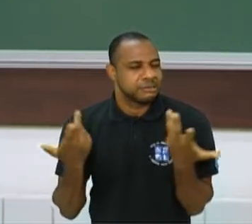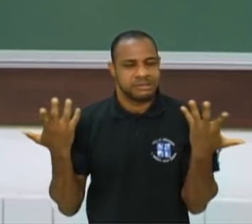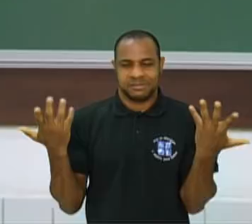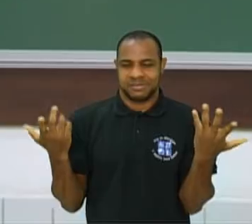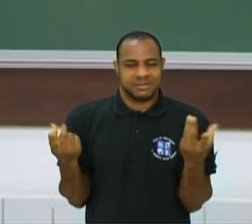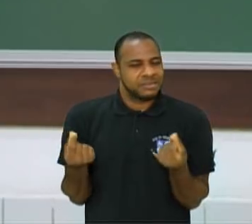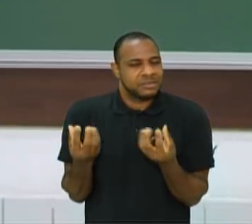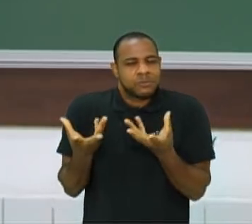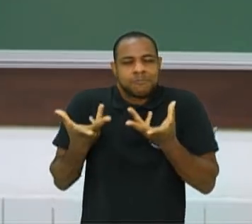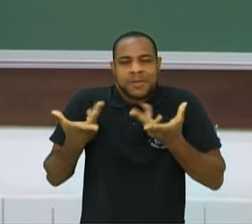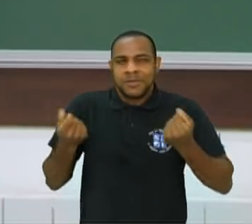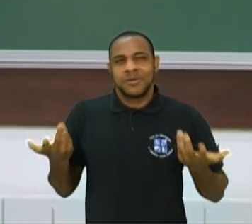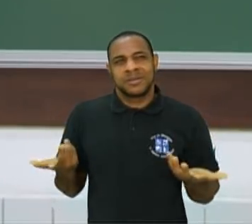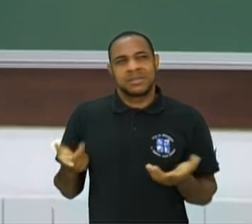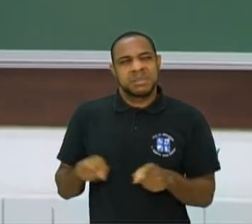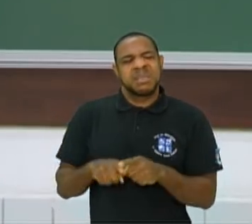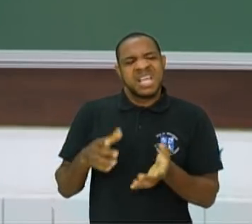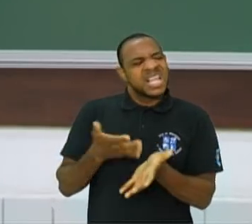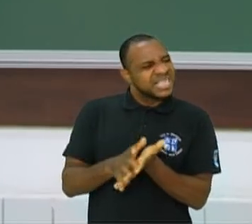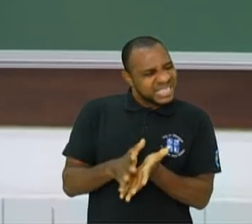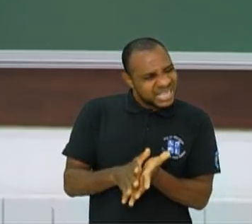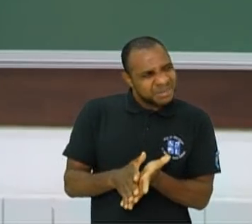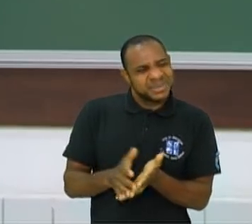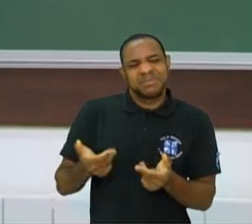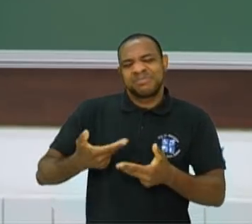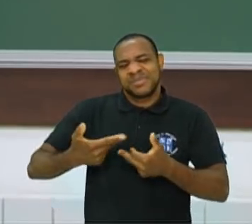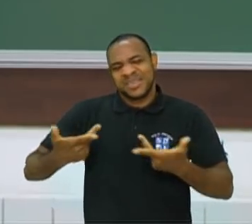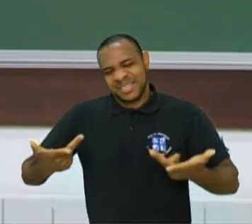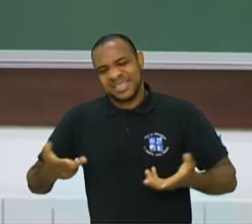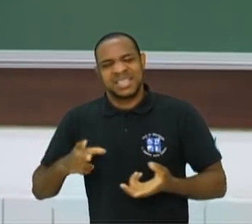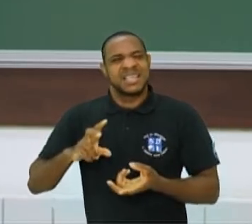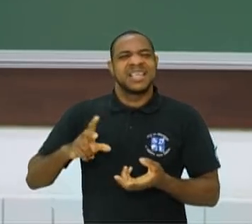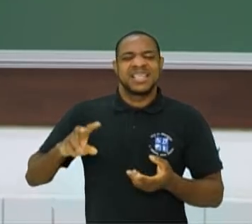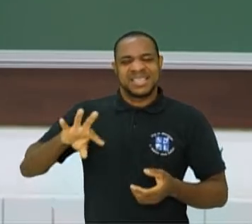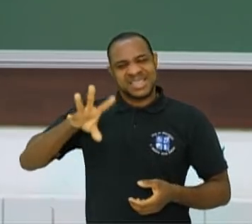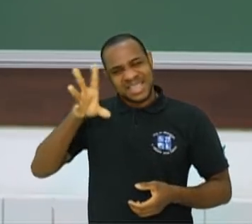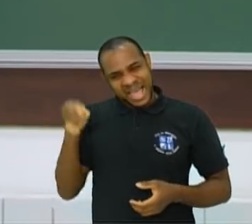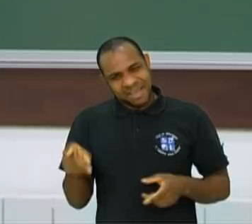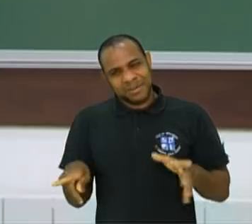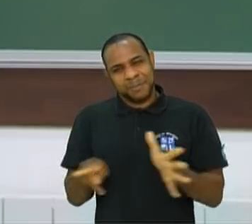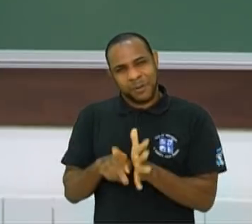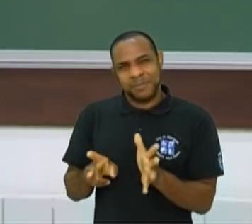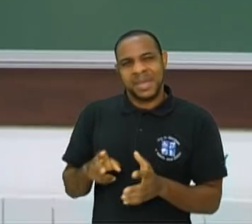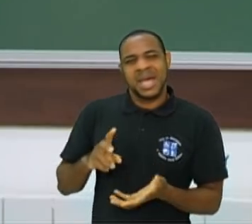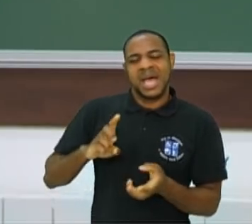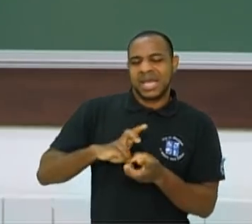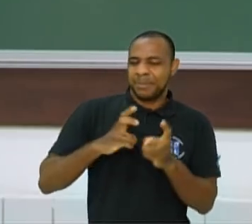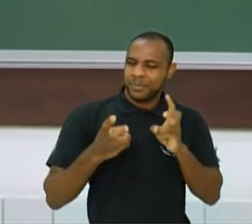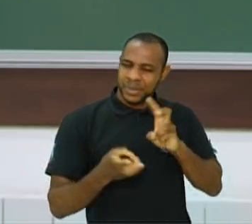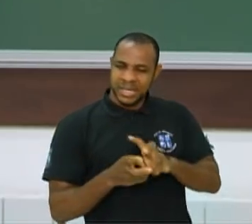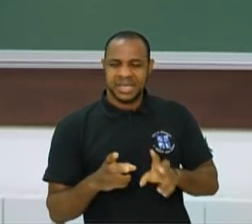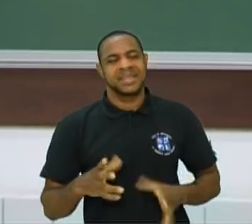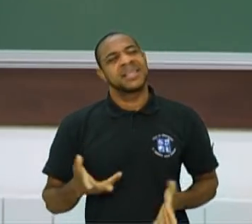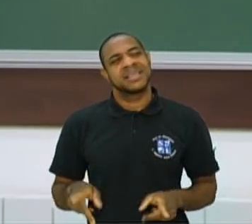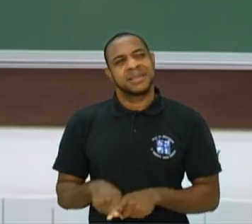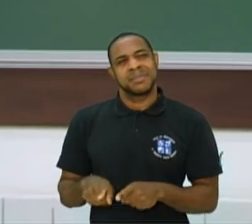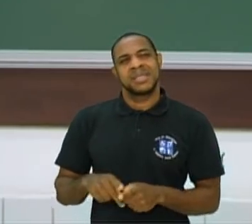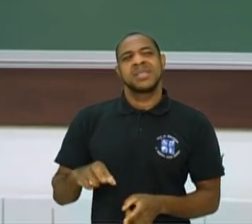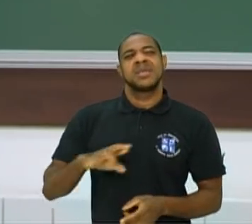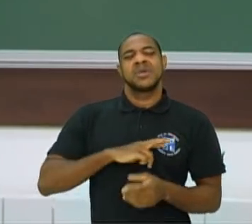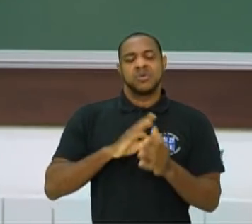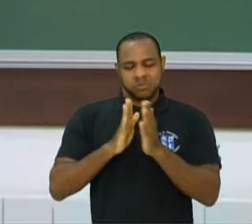né? Samba tem elementos da África, a capoeira, né? Então, tá muito presente, né? Os